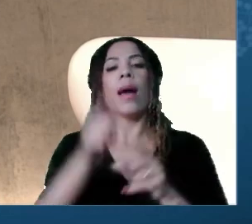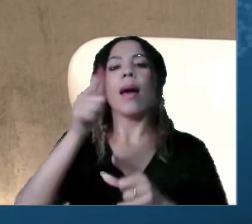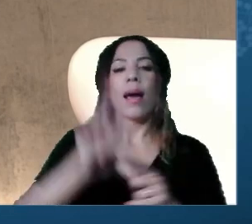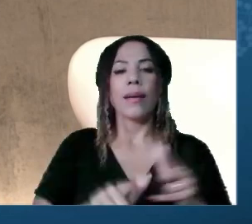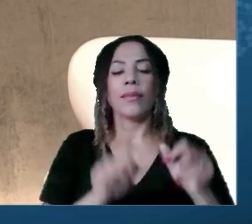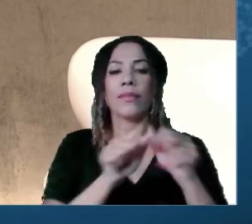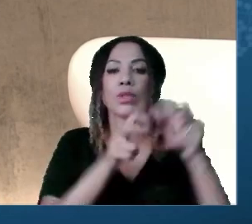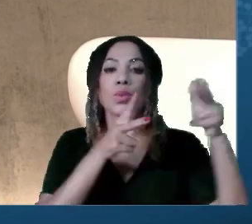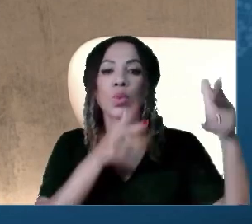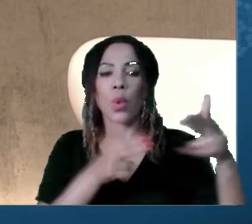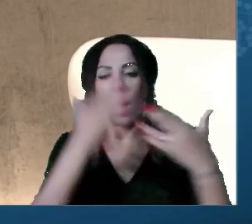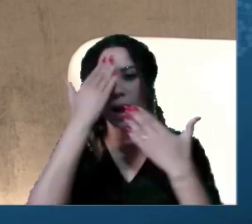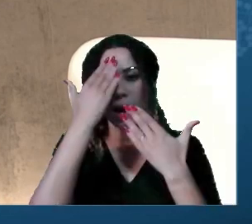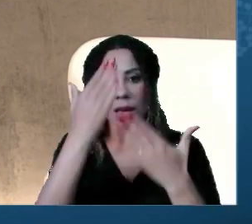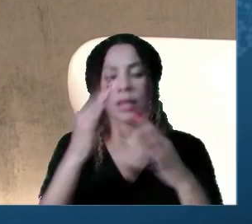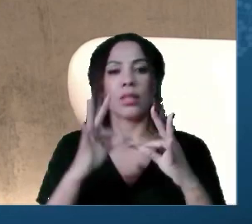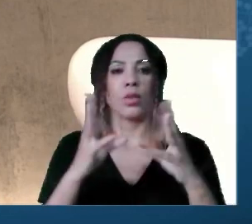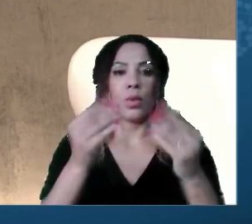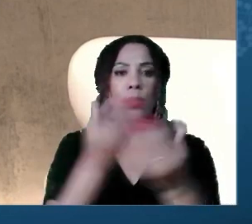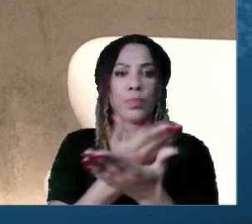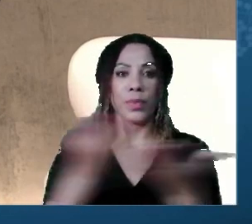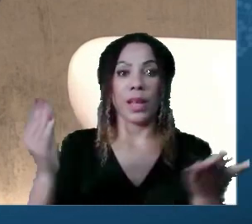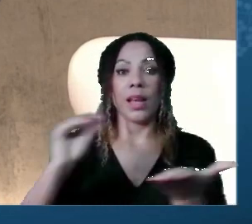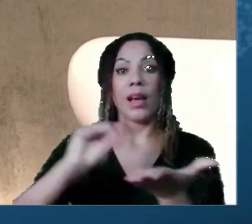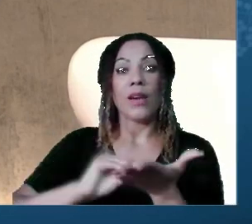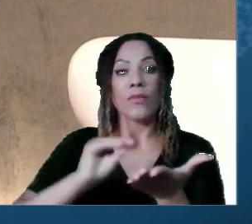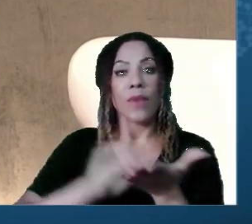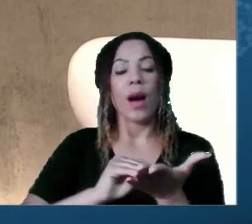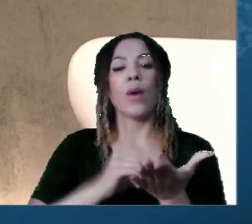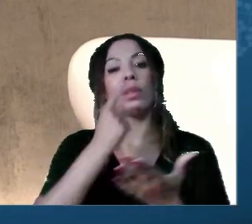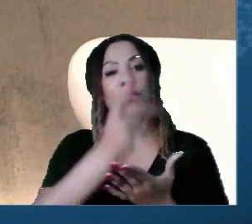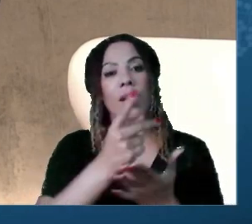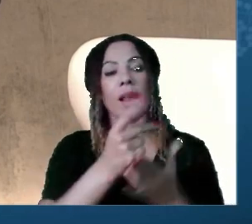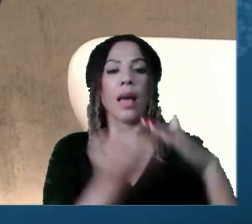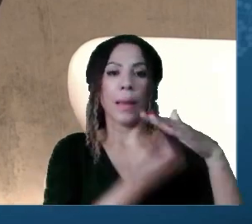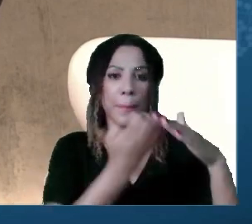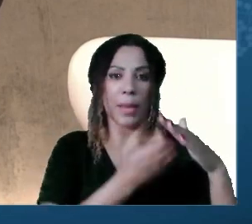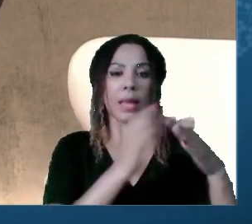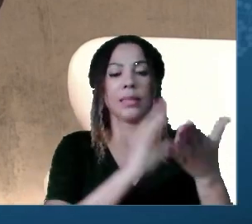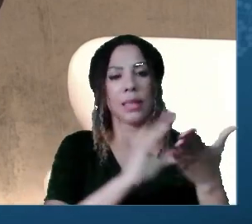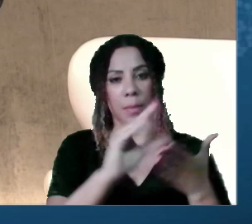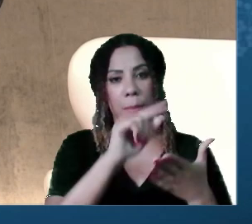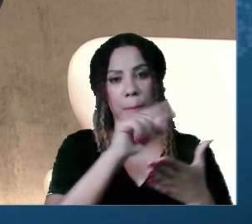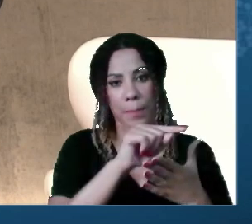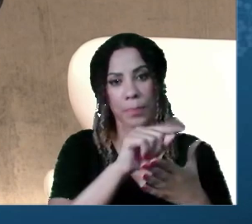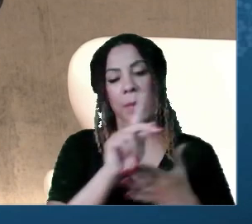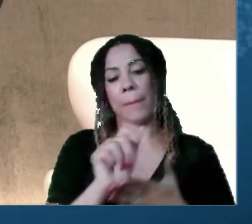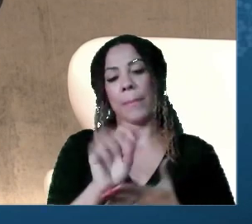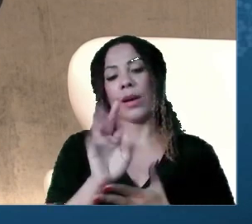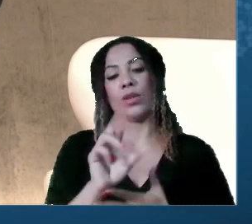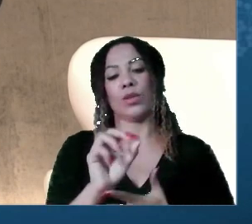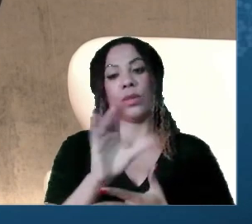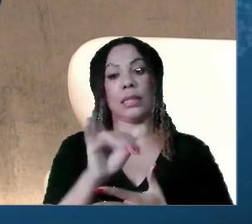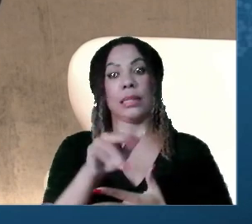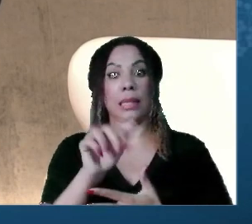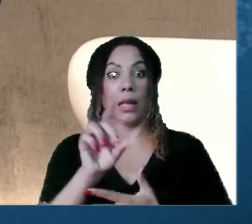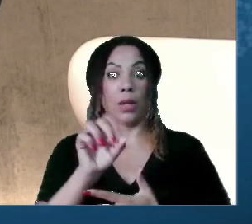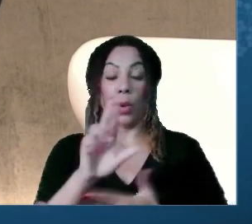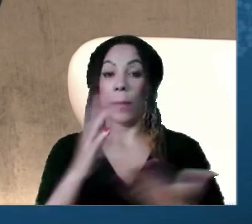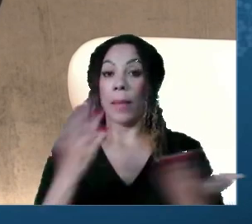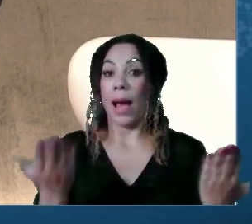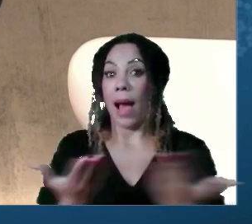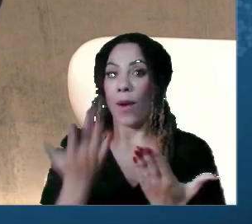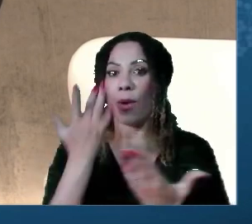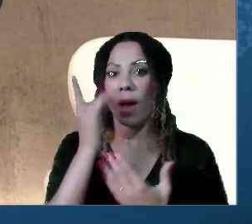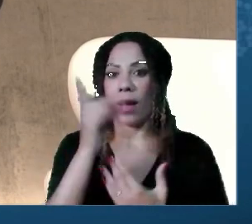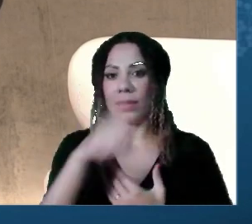a todos, faltou mencionar os patrocinadores, né? E agora eu acho que é a hora que todo mundo está